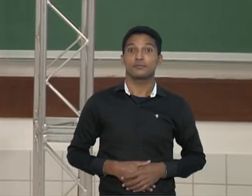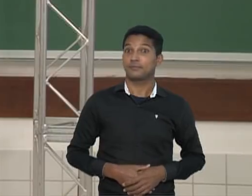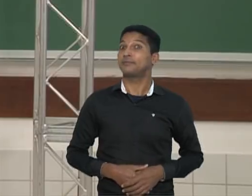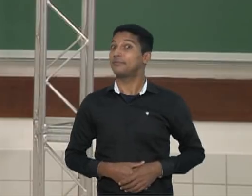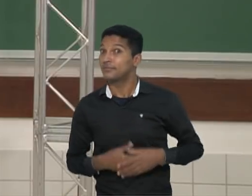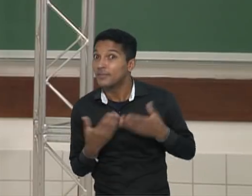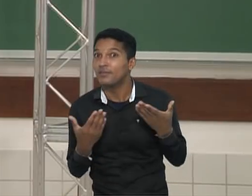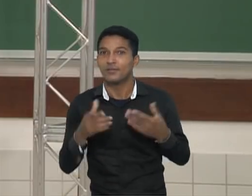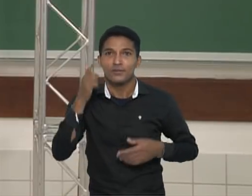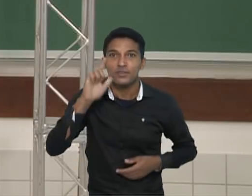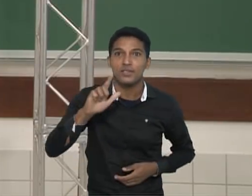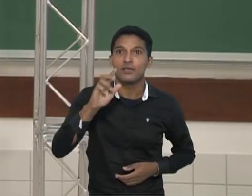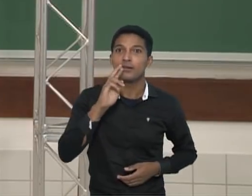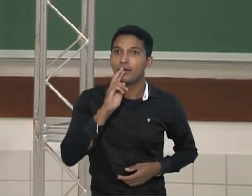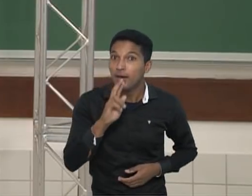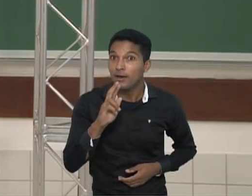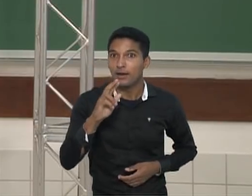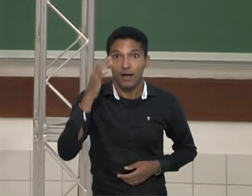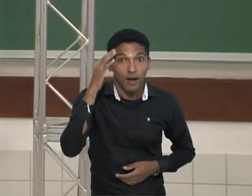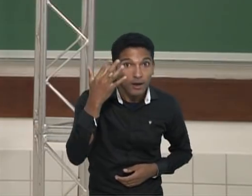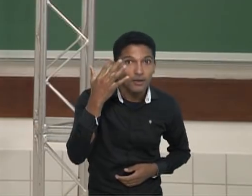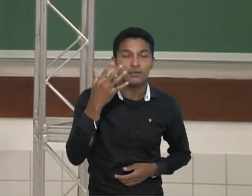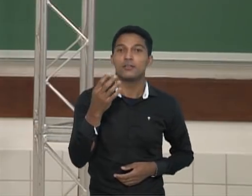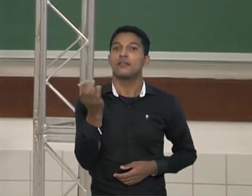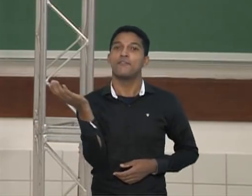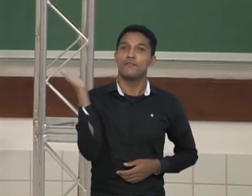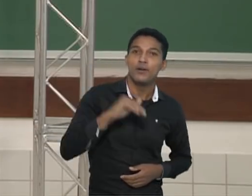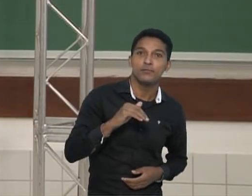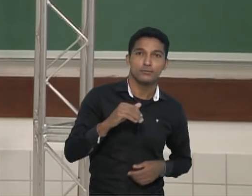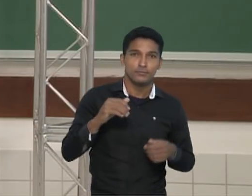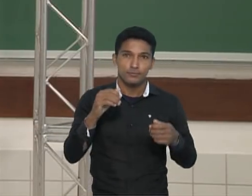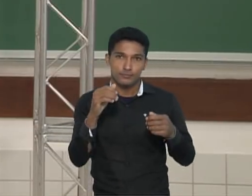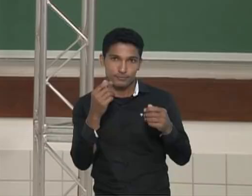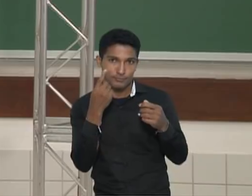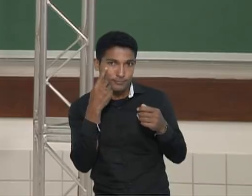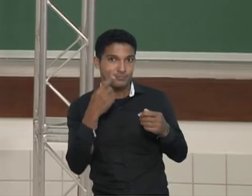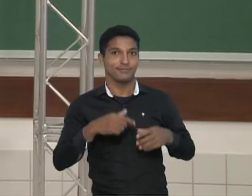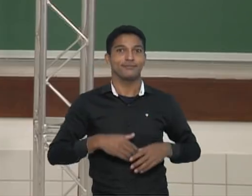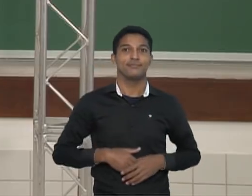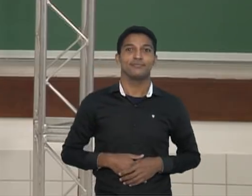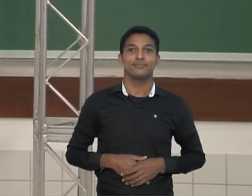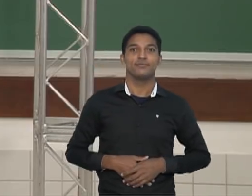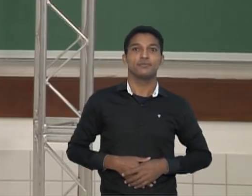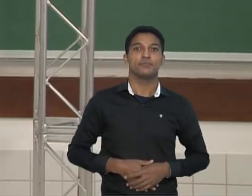Daí, conseguiram resolver? Então, vamos conferir? Vamos lá.